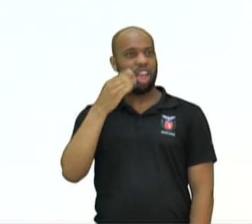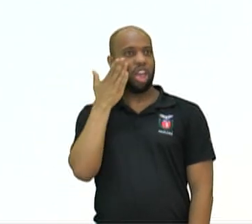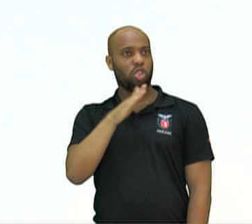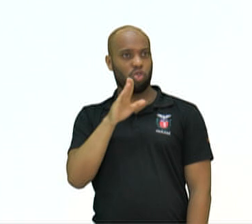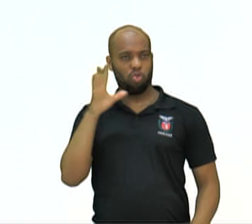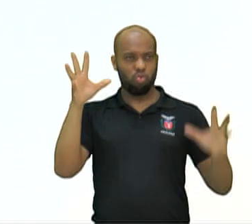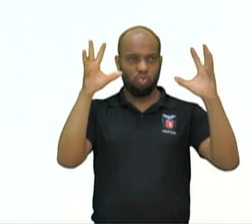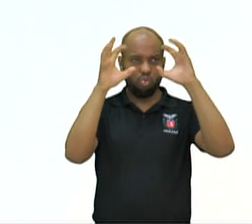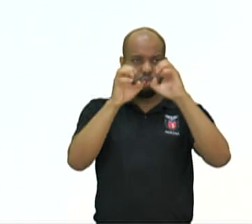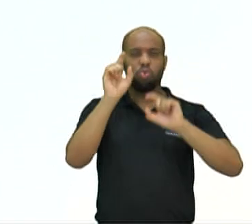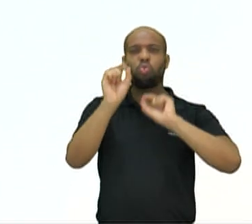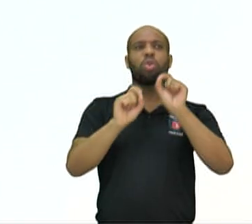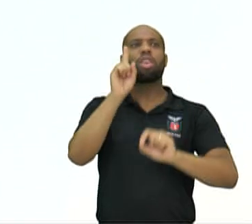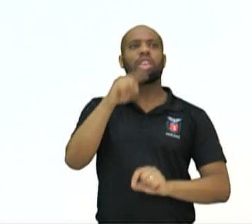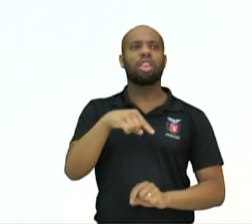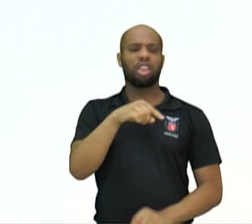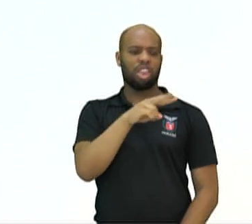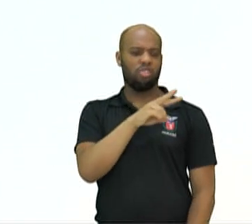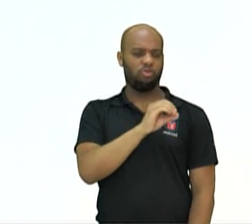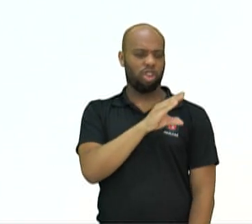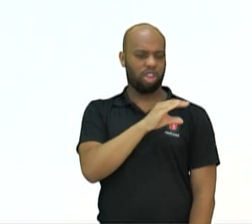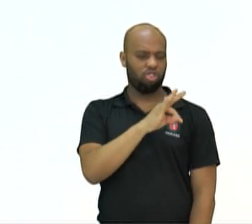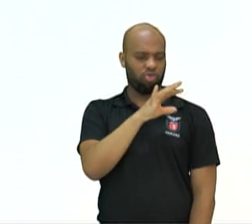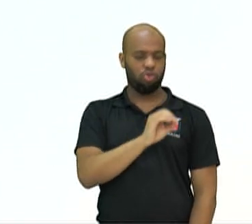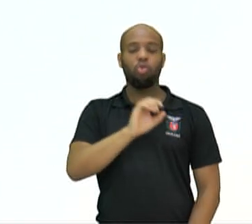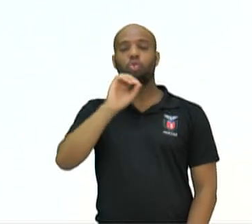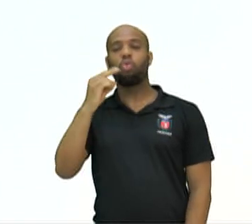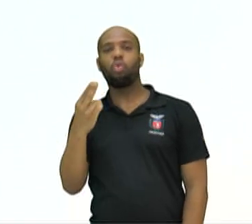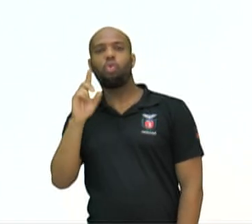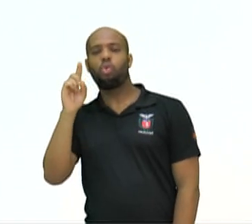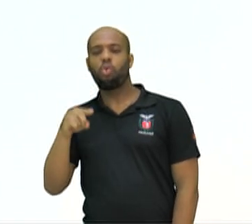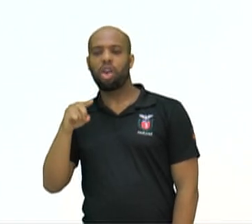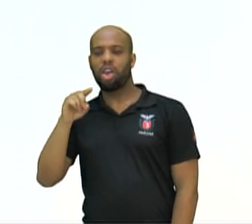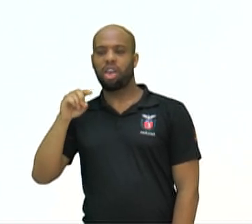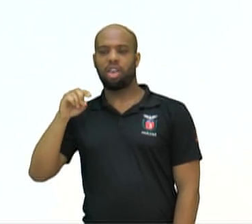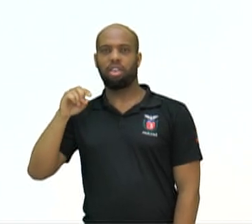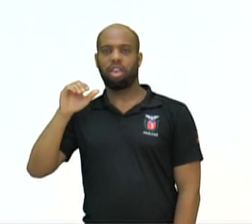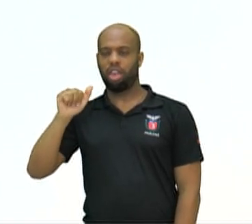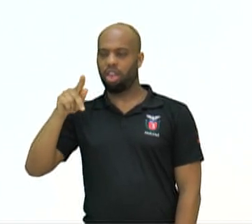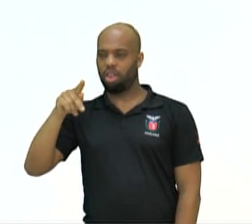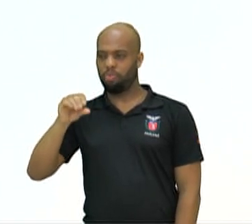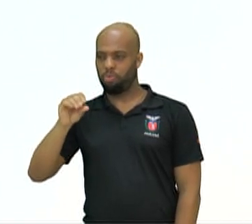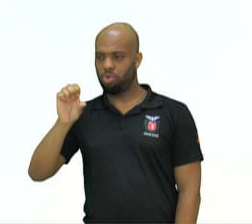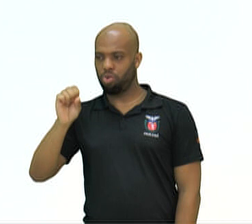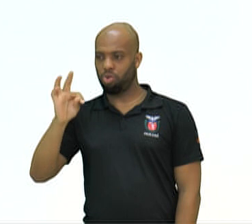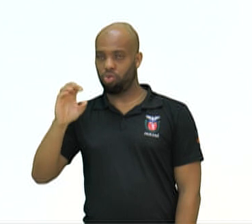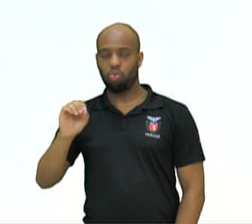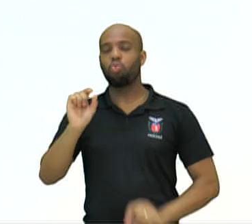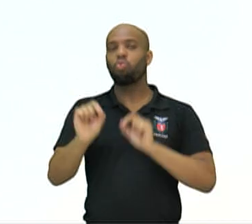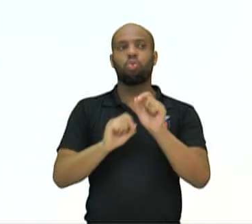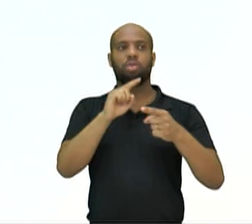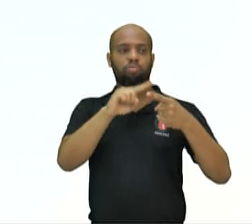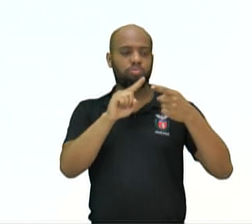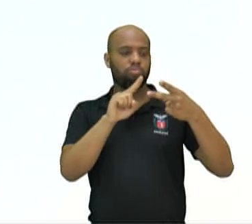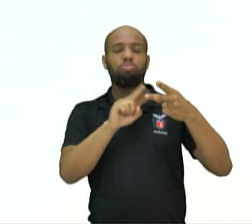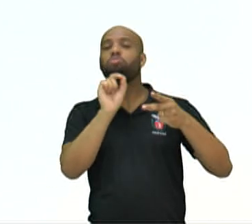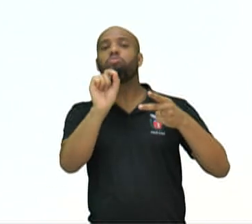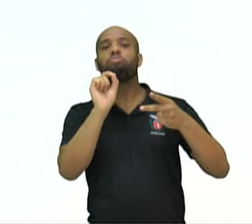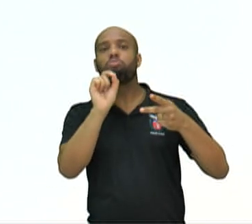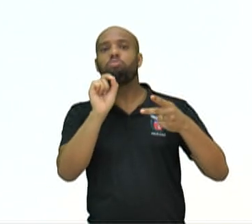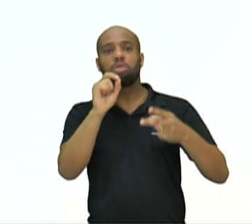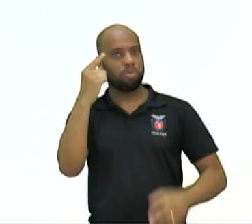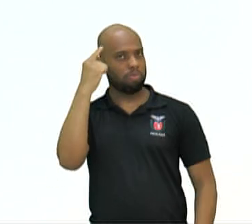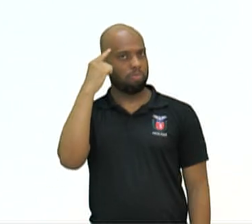O termo em destaque ali, seu Raimundo, na letra A, vocativo, na letra B, ou